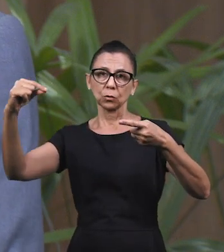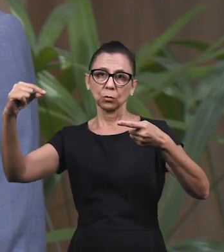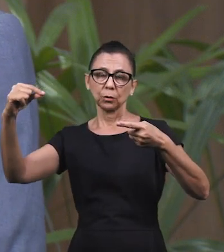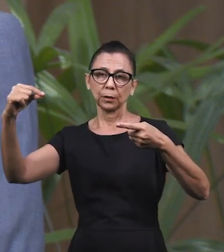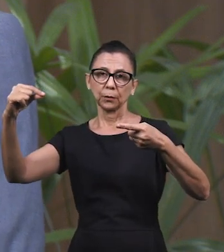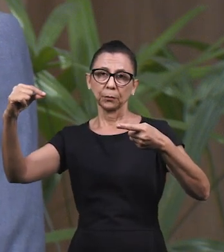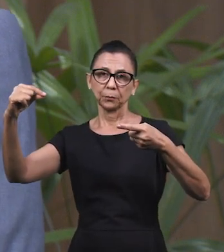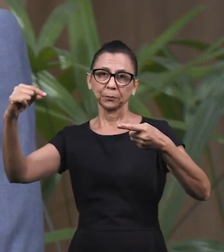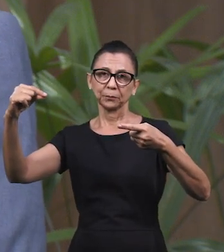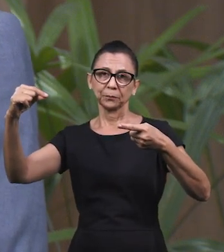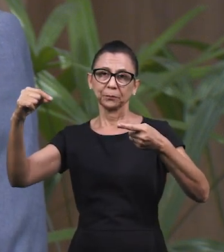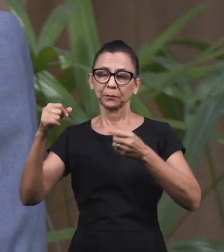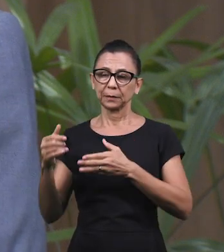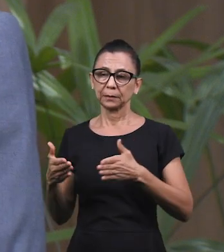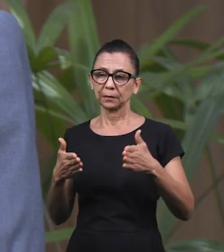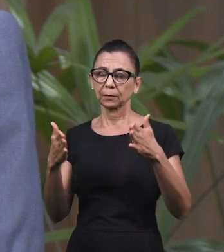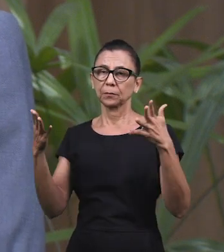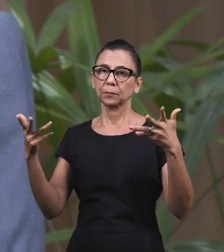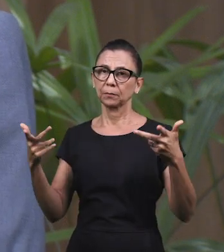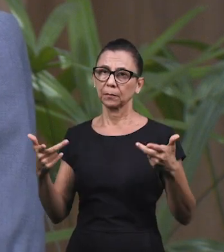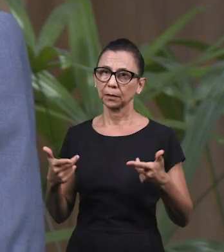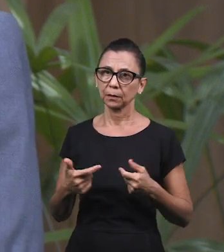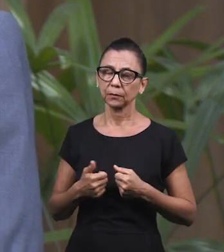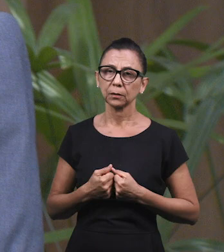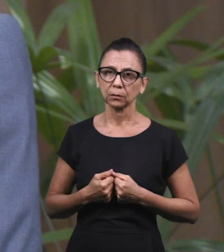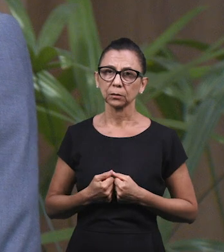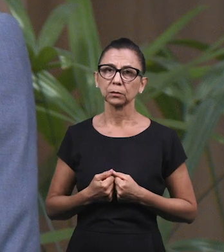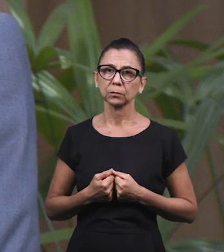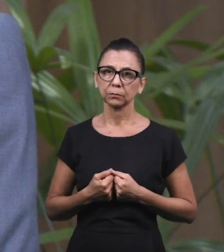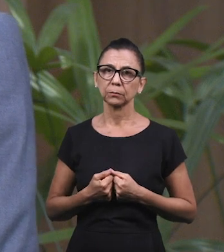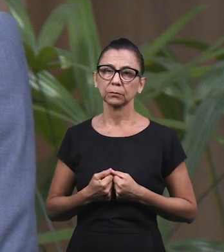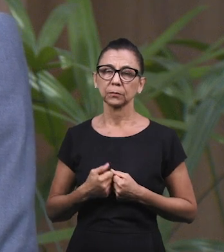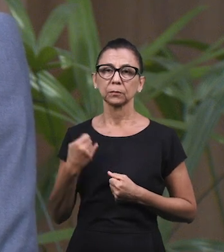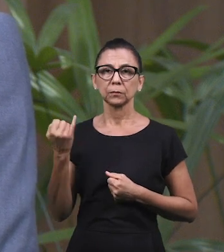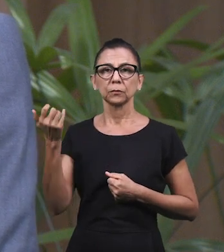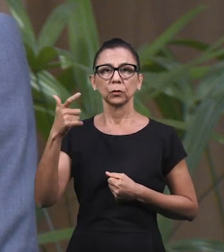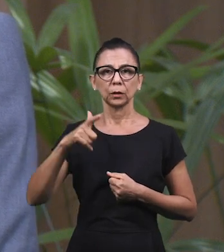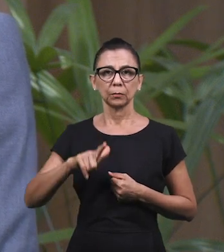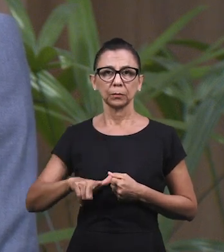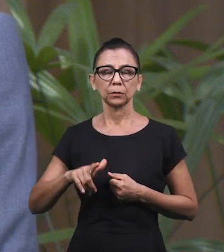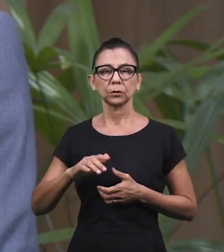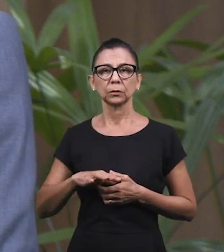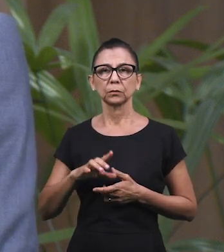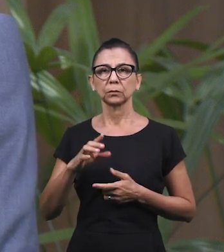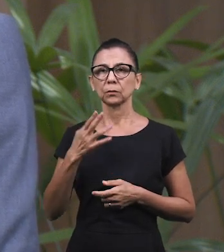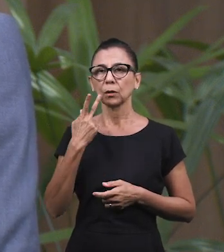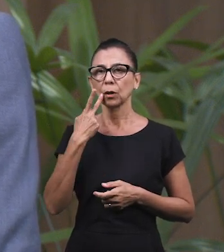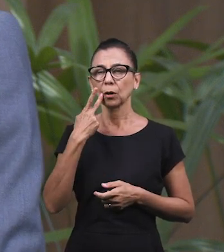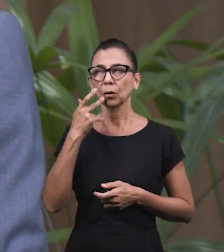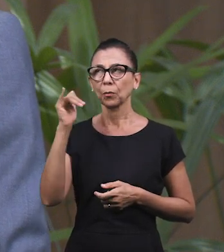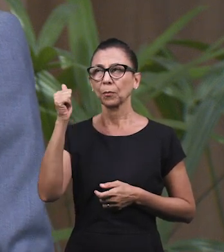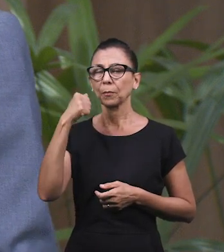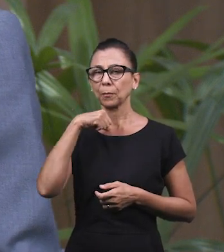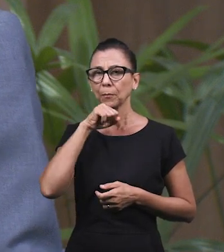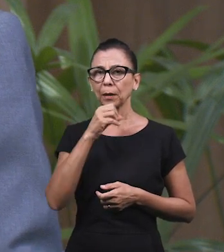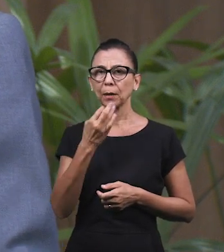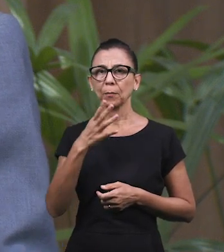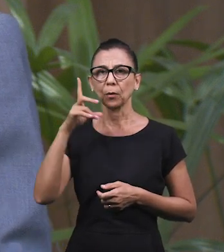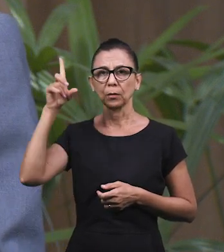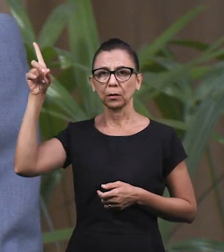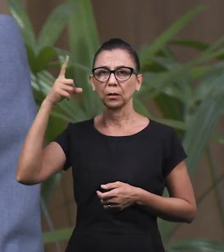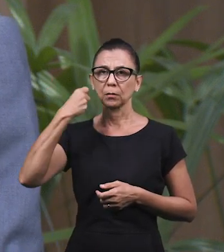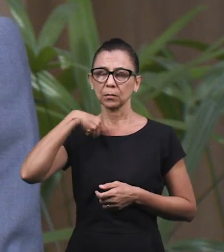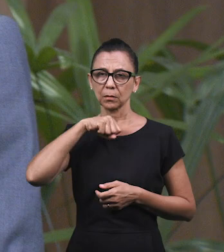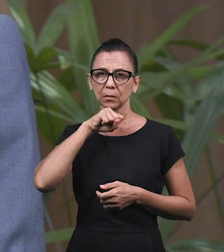caminhar maravilhoso, é que nós somos gratos a Ele. Como o Pai é bom, nós não podemos deixar de repetir, como o Pai é bom. Bom é o Senhor